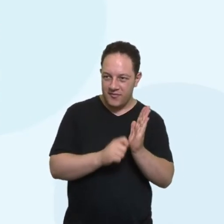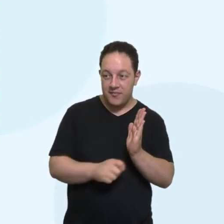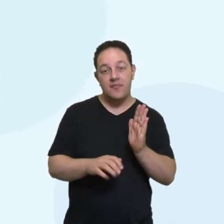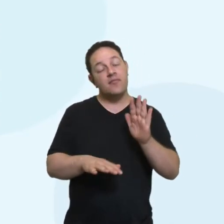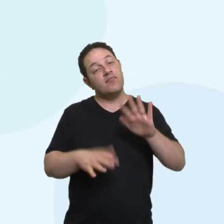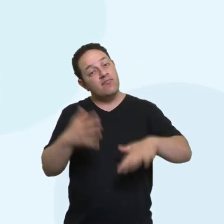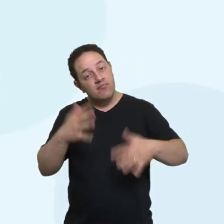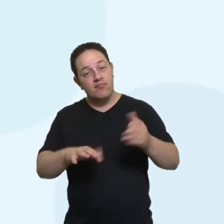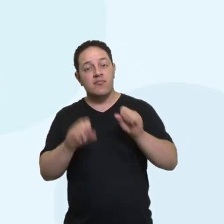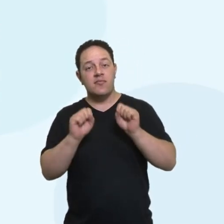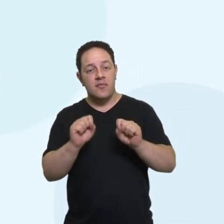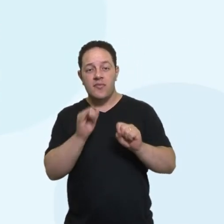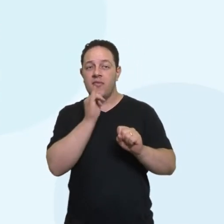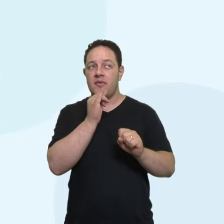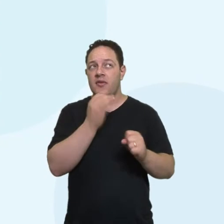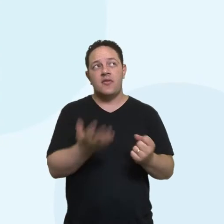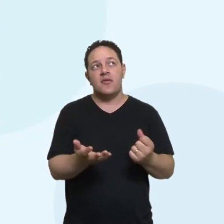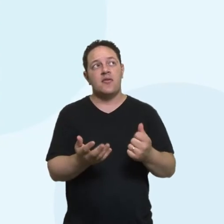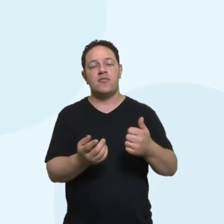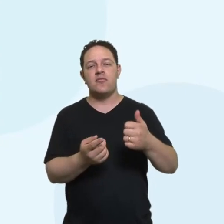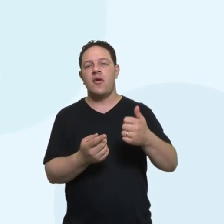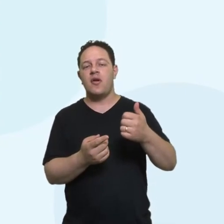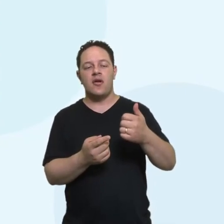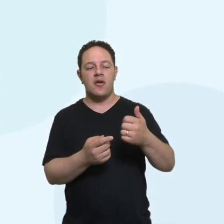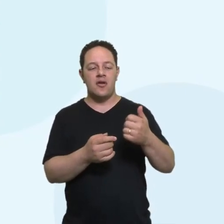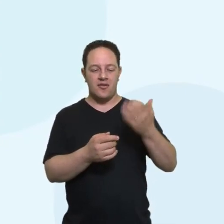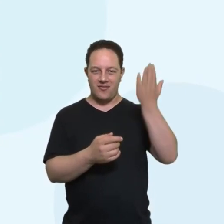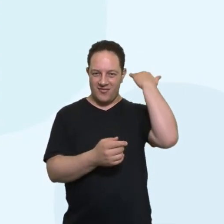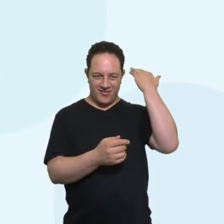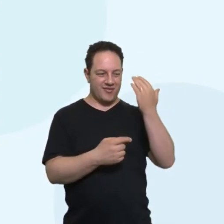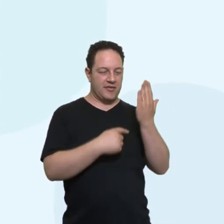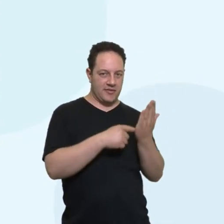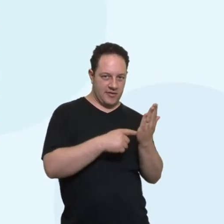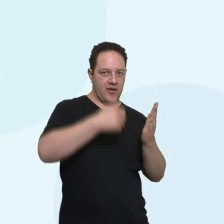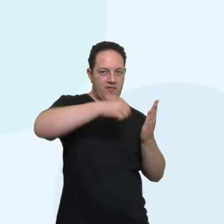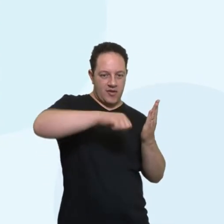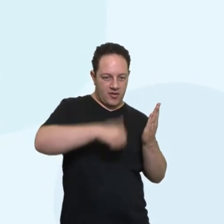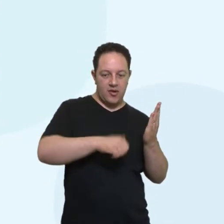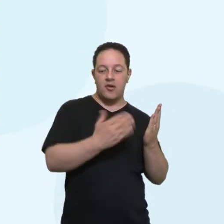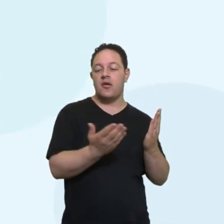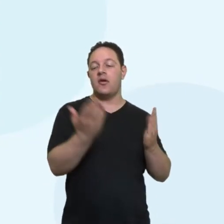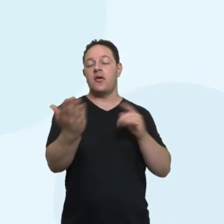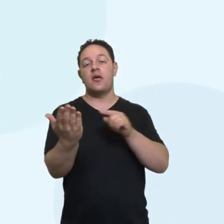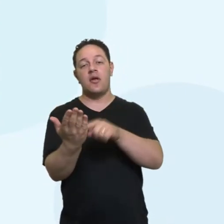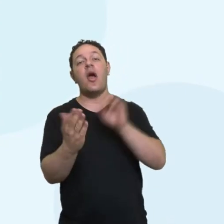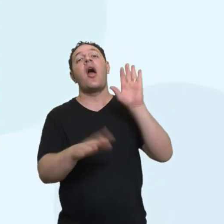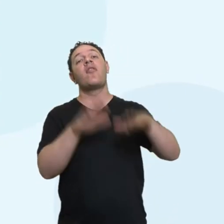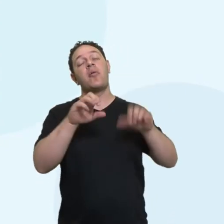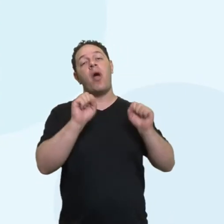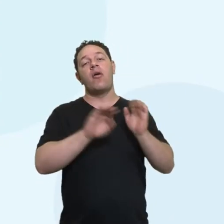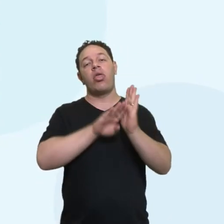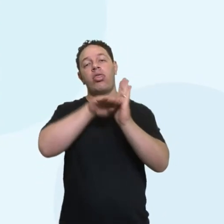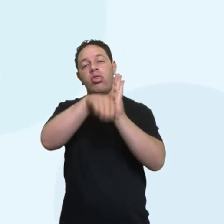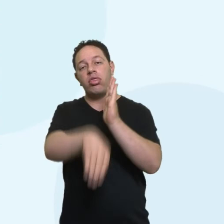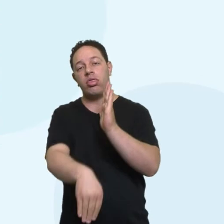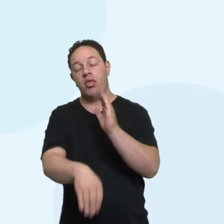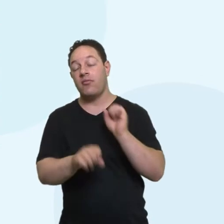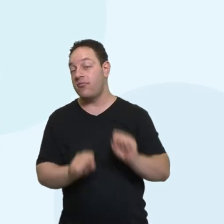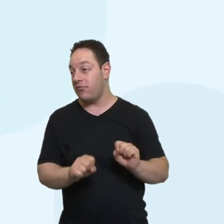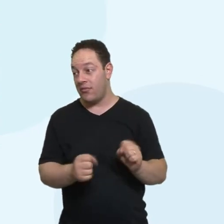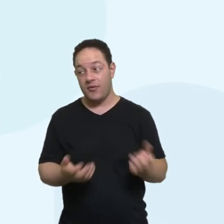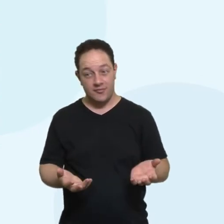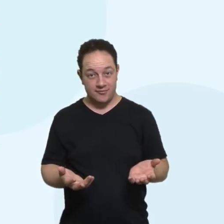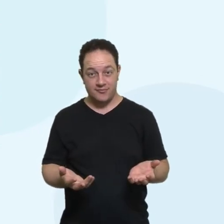às vezes é de uma avaliação Para outra dá uma curva decrescente né não crescente